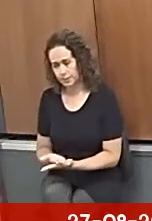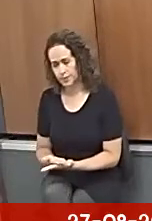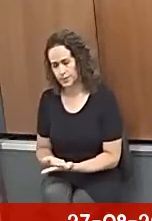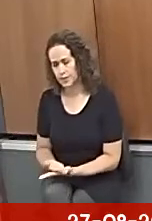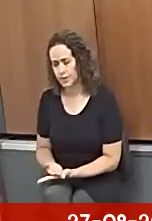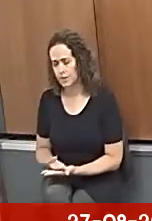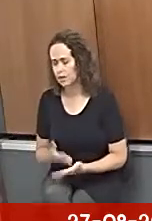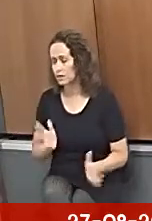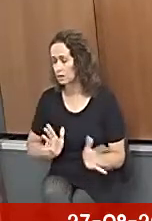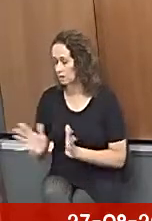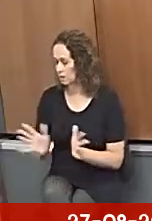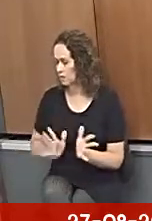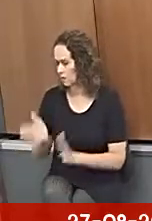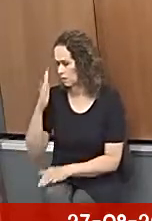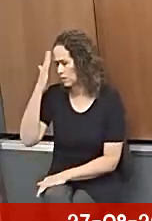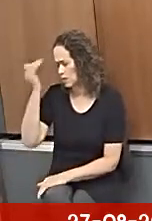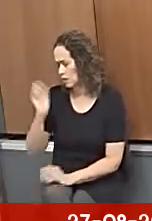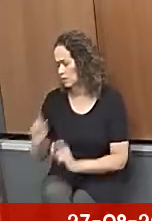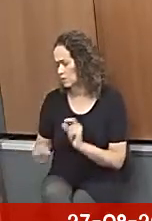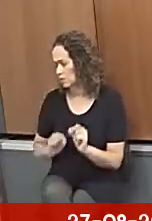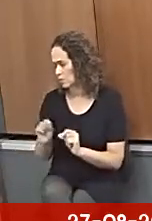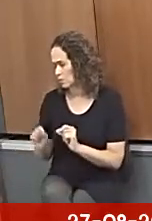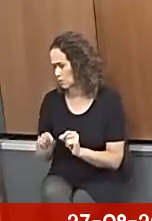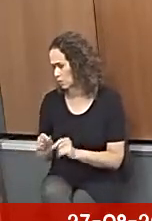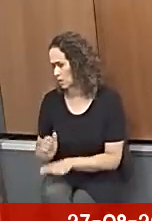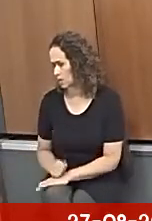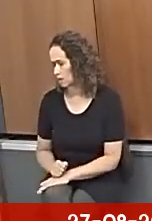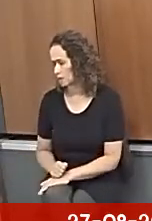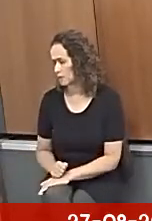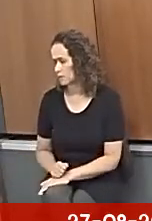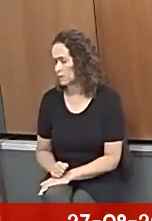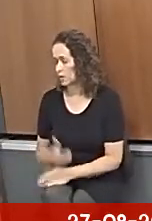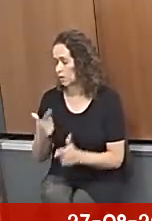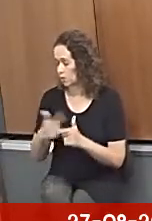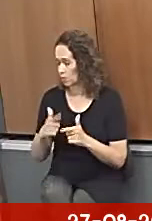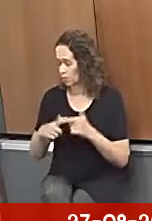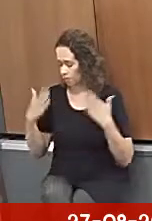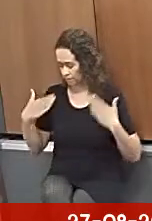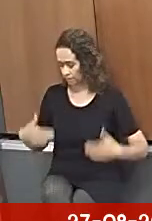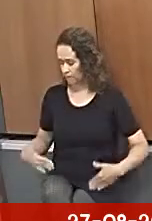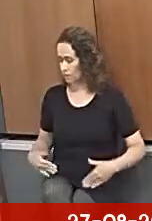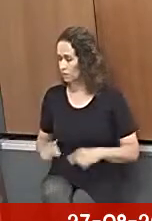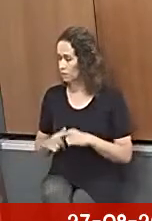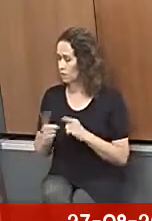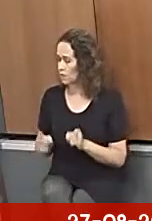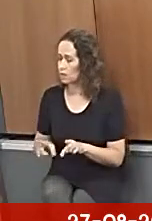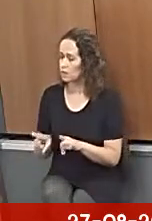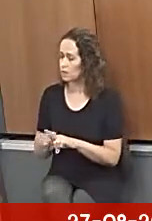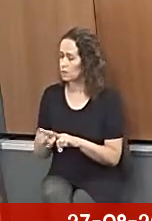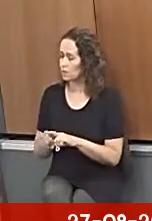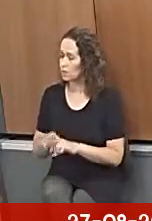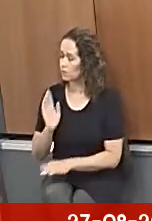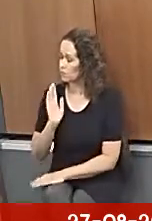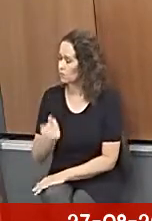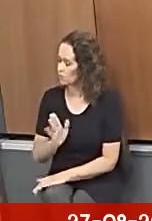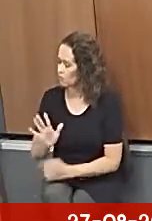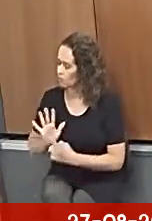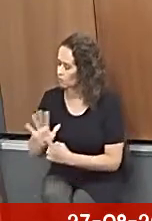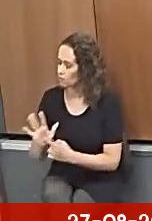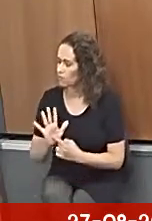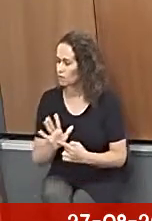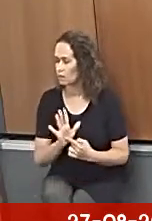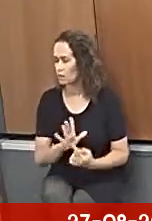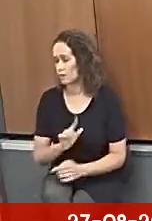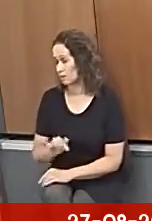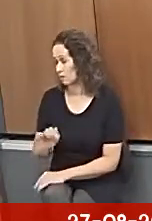acessibilidade a gente sabe que além de da questão física é também a atitude nal que foi bem colocado aqui e